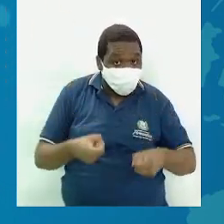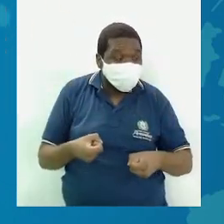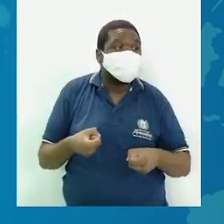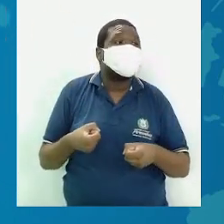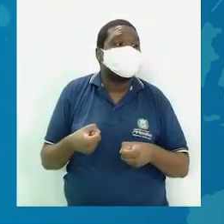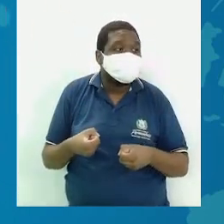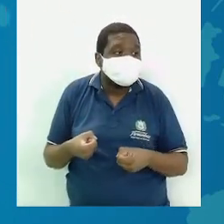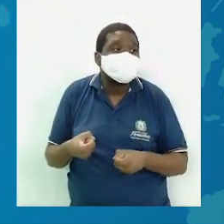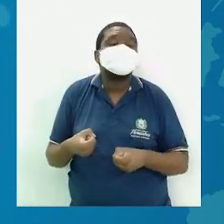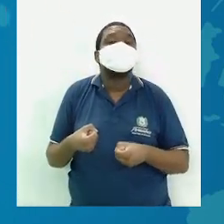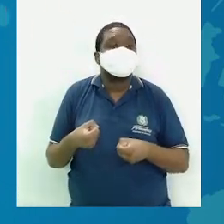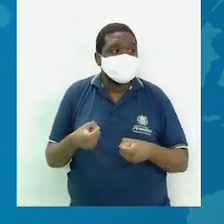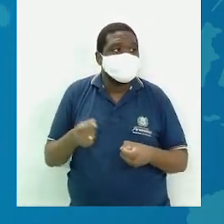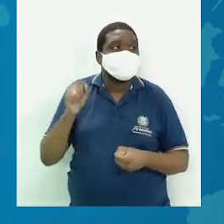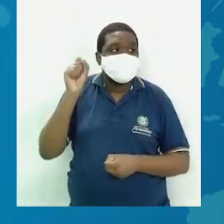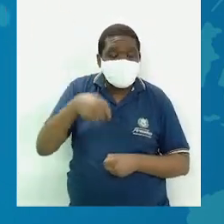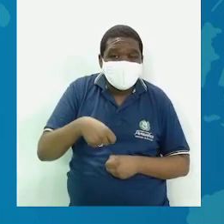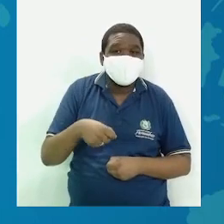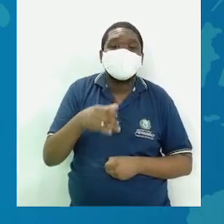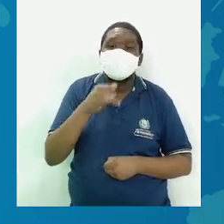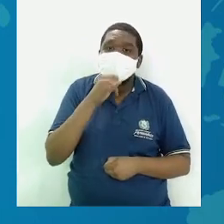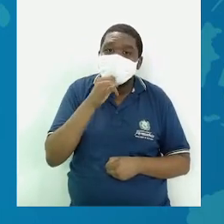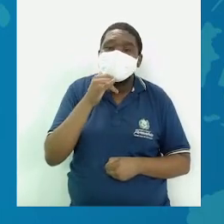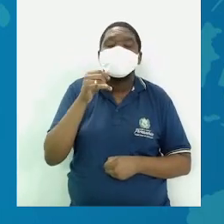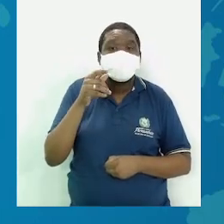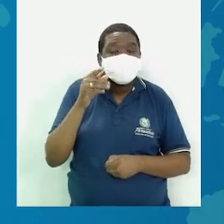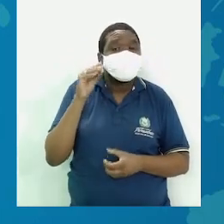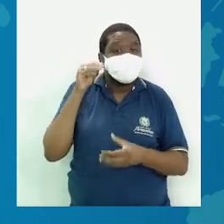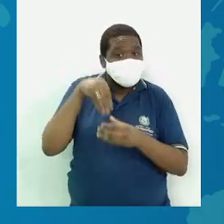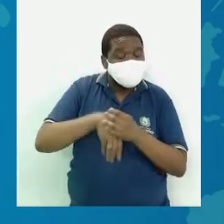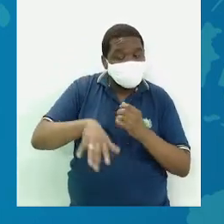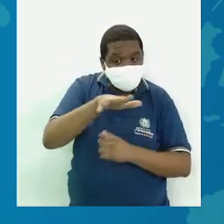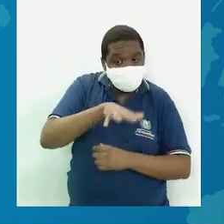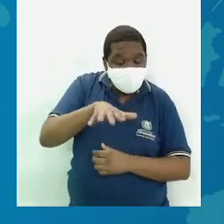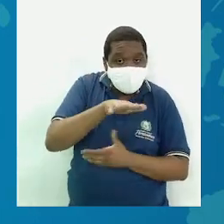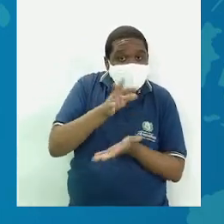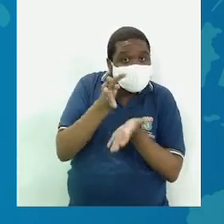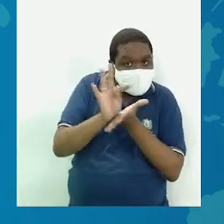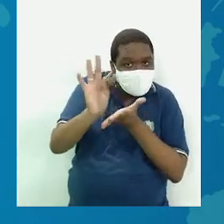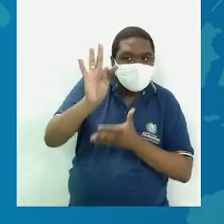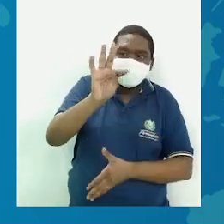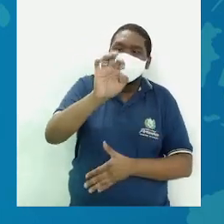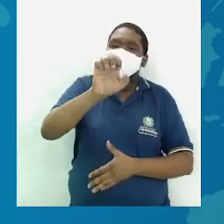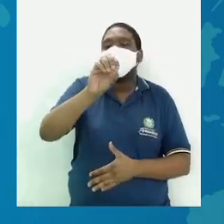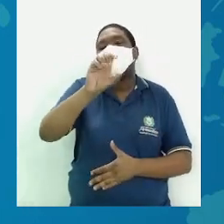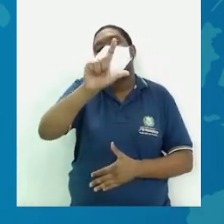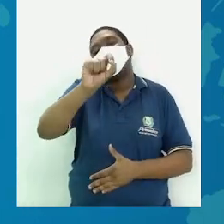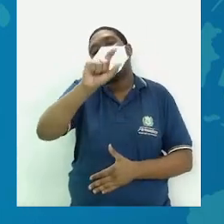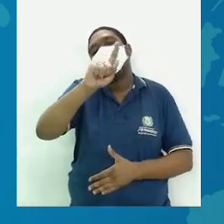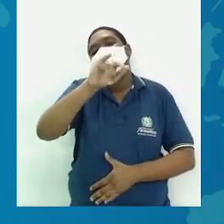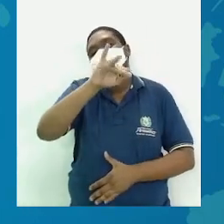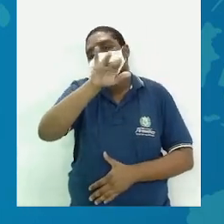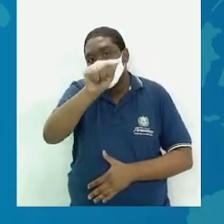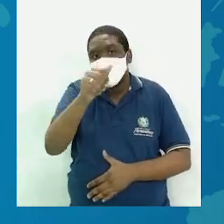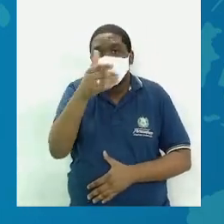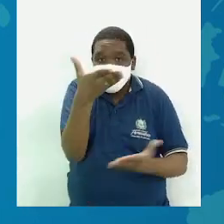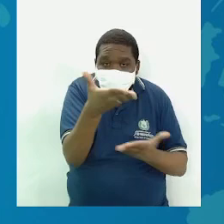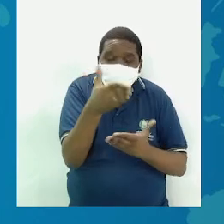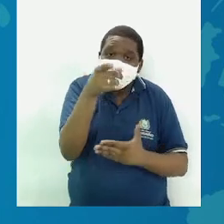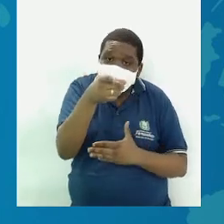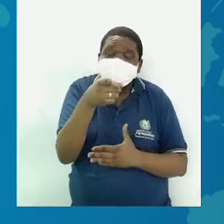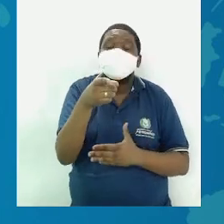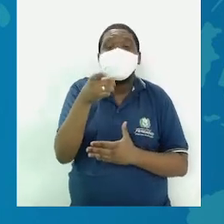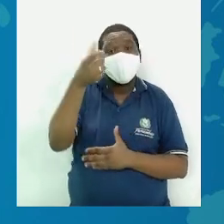chegou a mexer até mesmo na chamada teologia. Né? Se você for analisar hoje, muitos